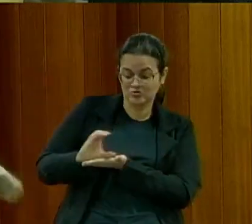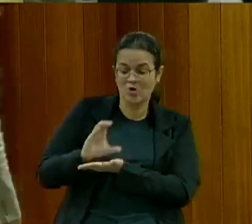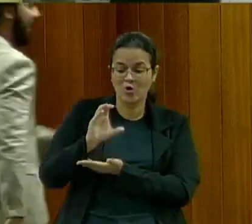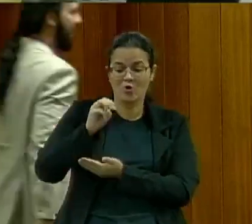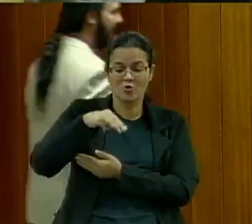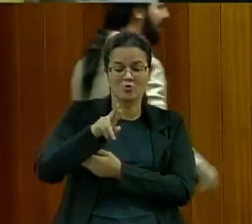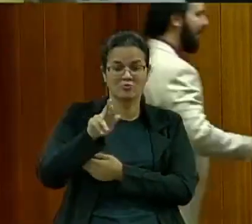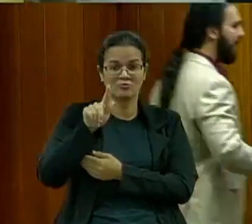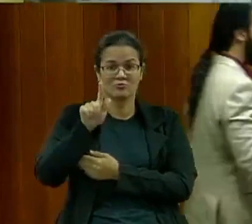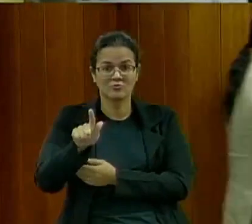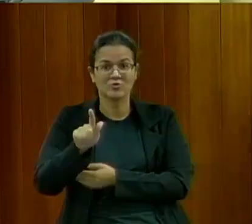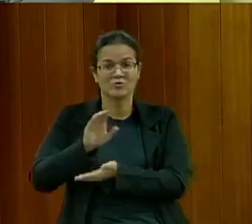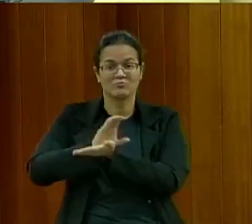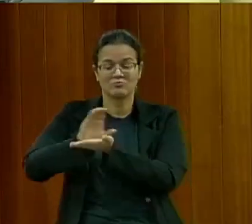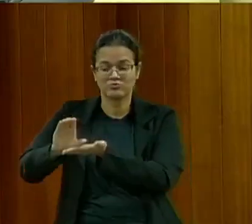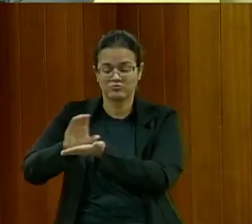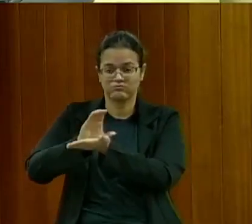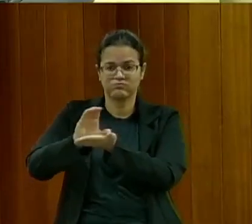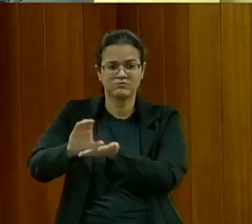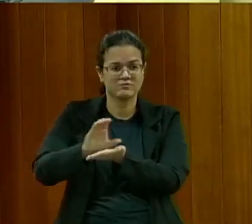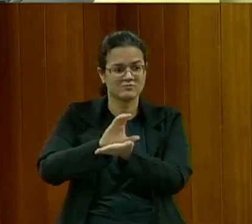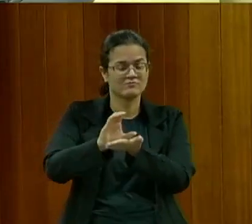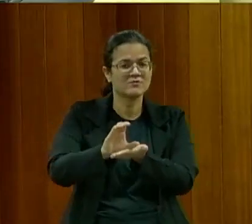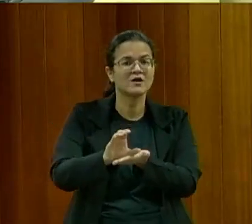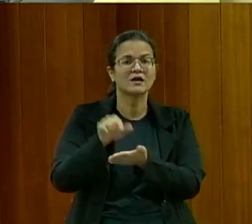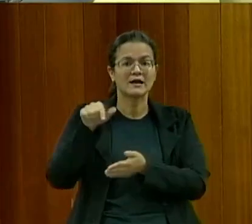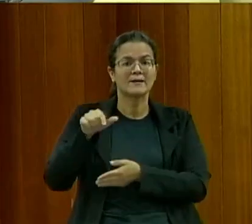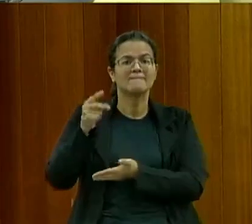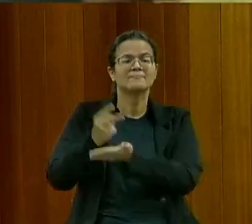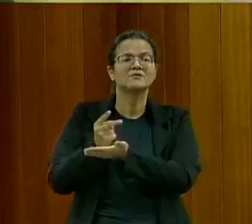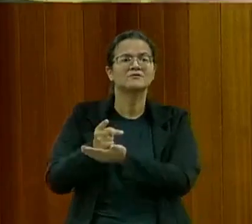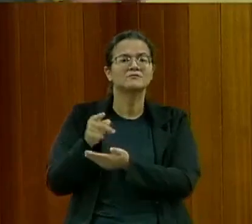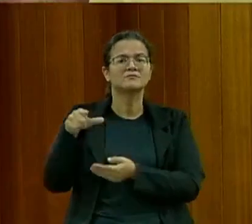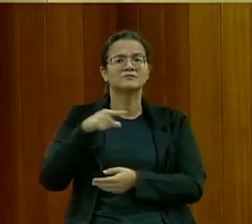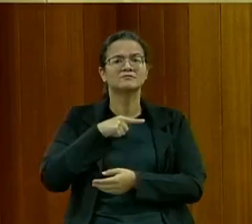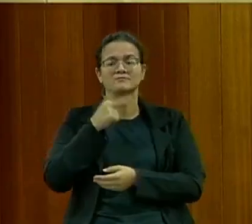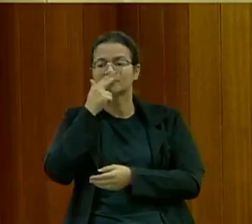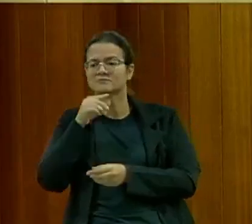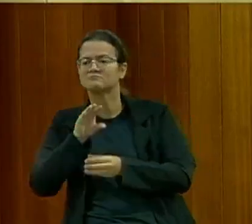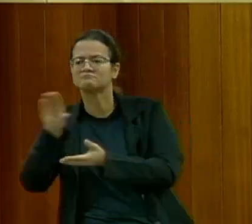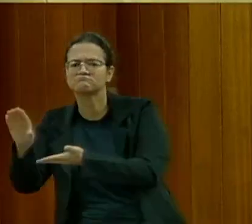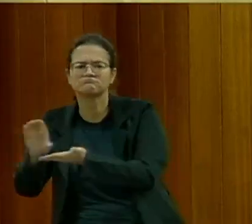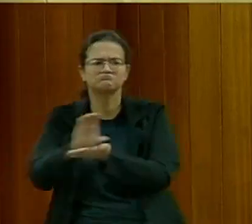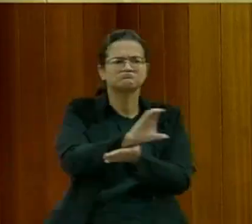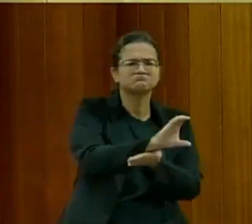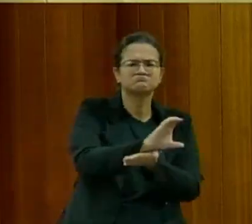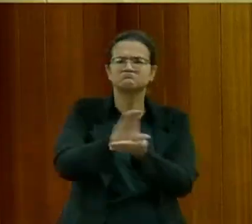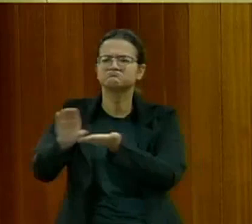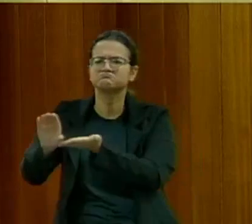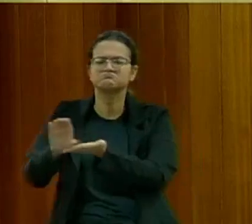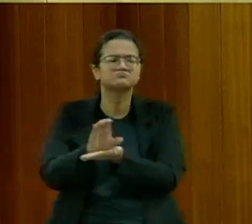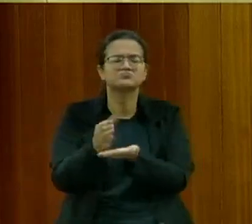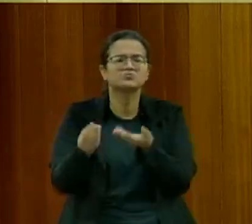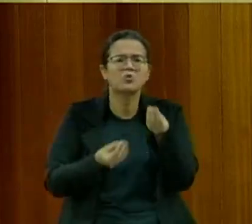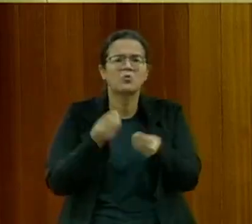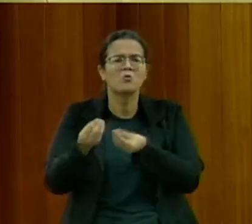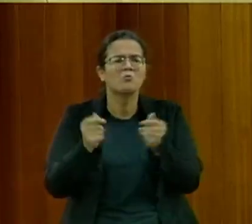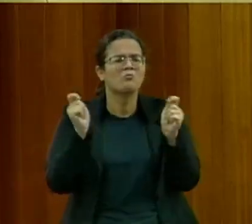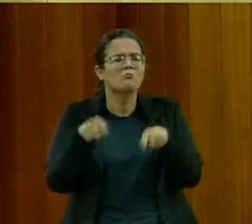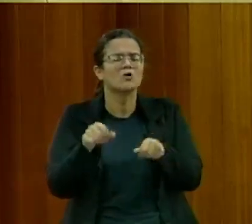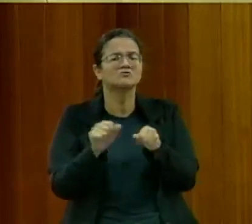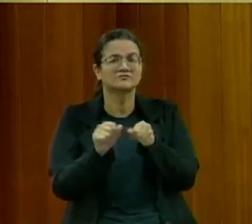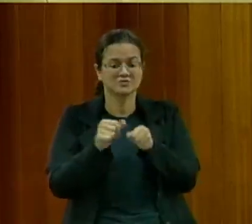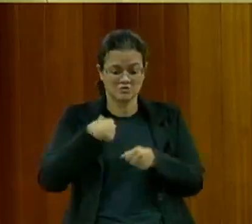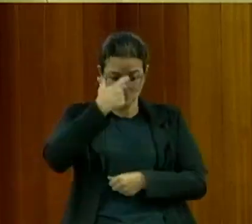Pérez joga para a Comurg, fica ele balaio de gato para lá e para cá. Eu quero saber o que podemos fazer enquanto casa, Poder Legislativo, em relação